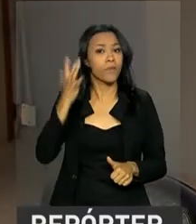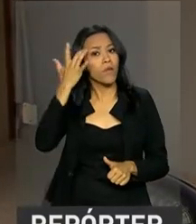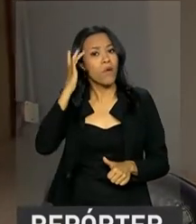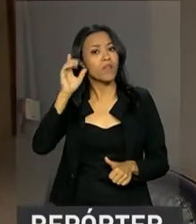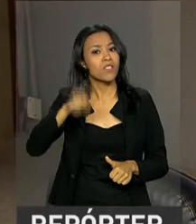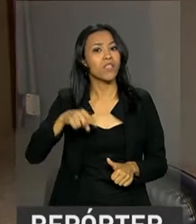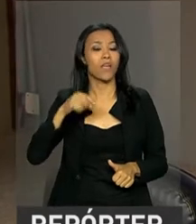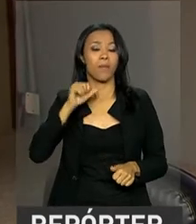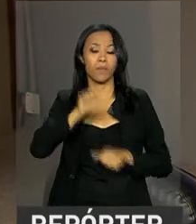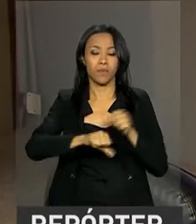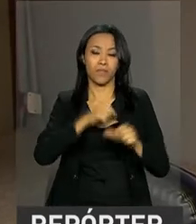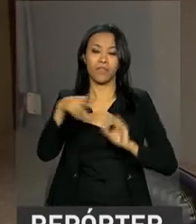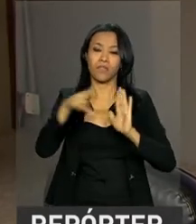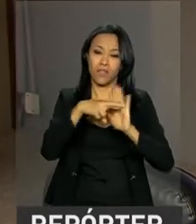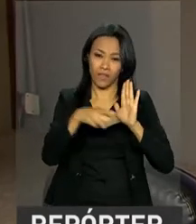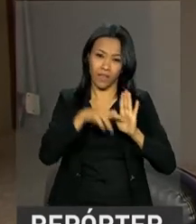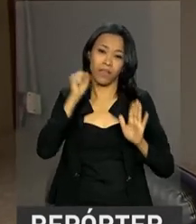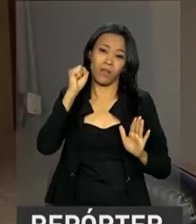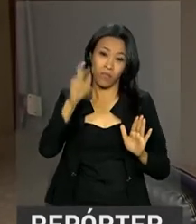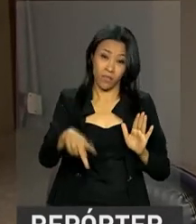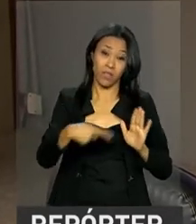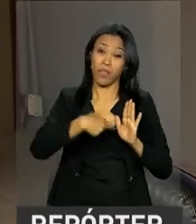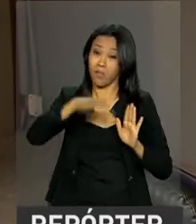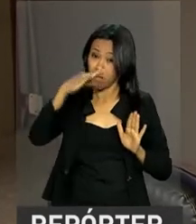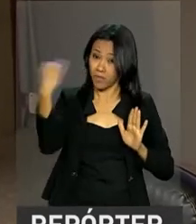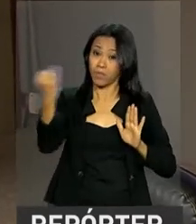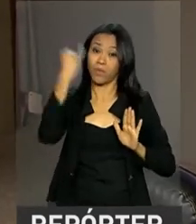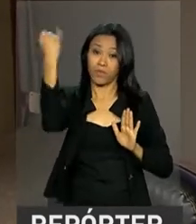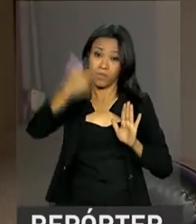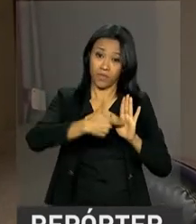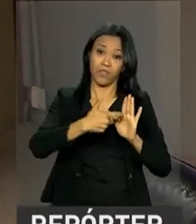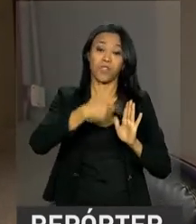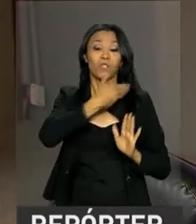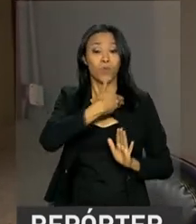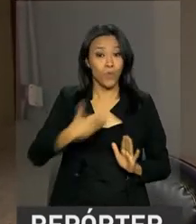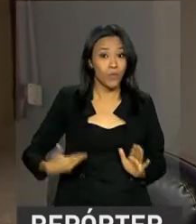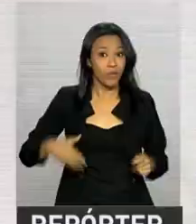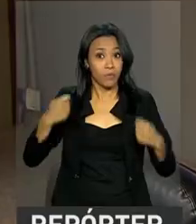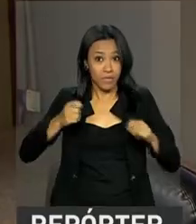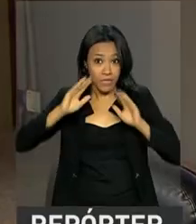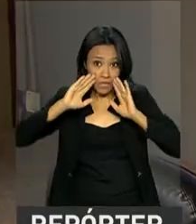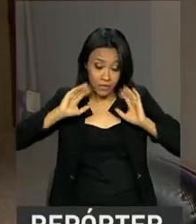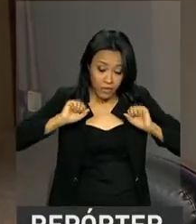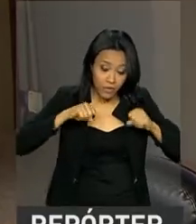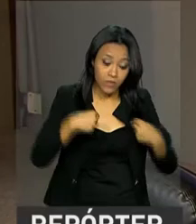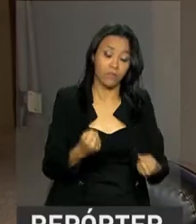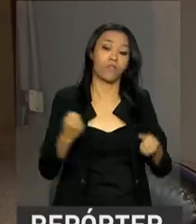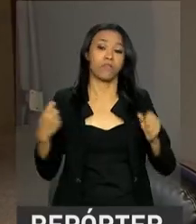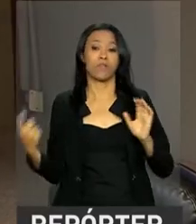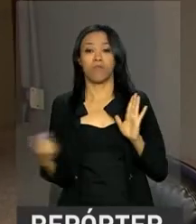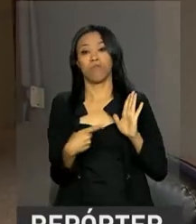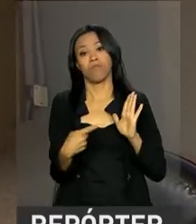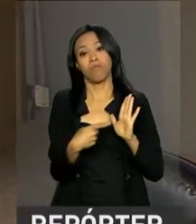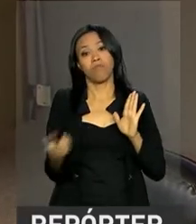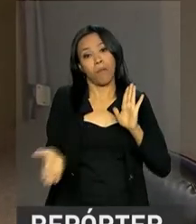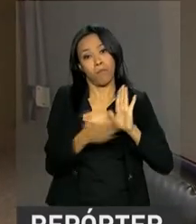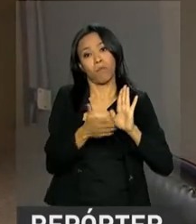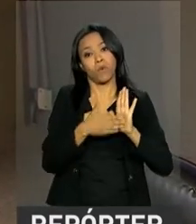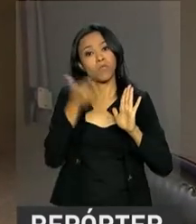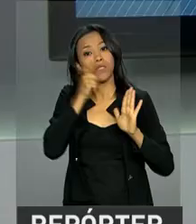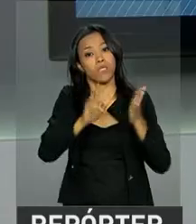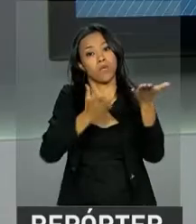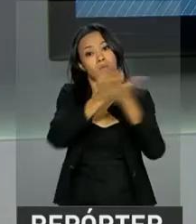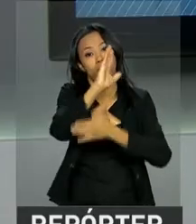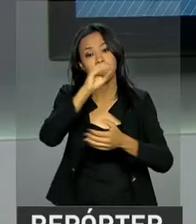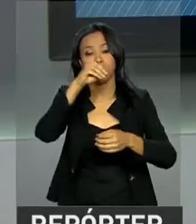reforma da Previdência, é a mais importante, é a mais relevante, é o que o governo tende a se concentrar num esforço de aprovar junto ao